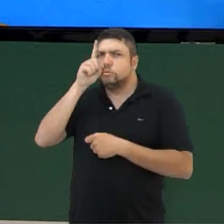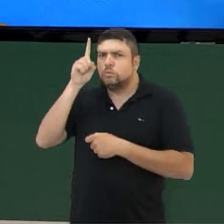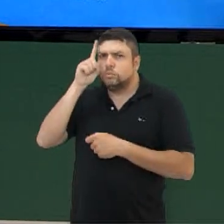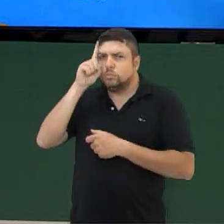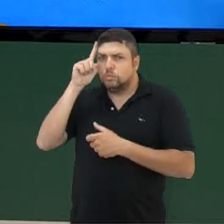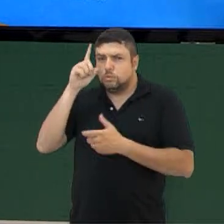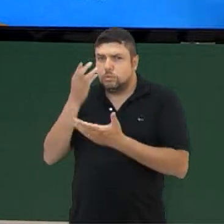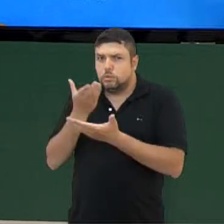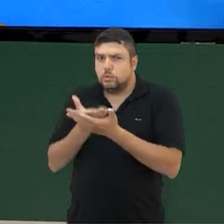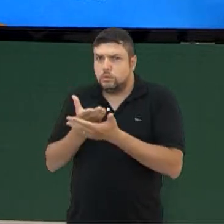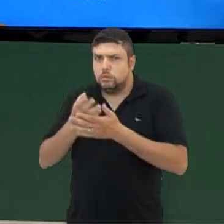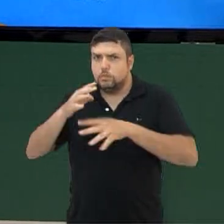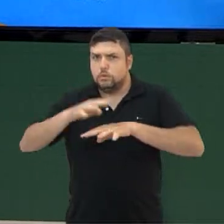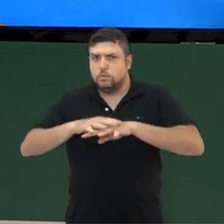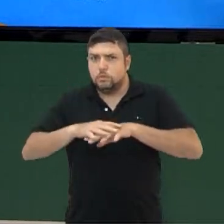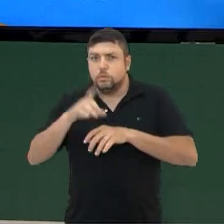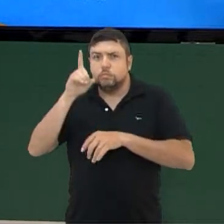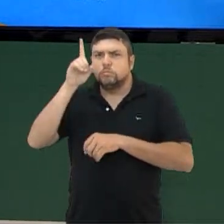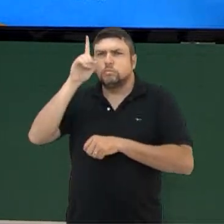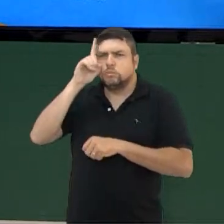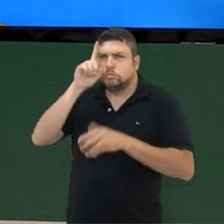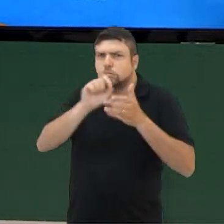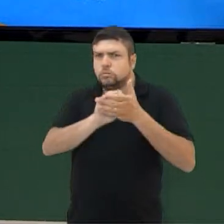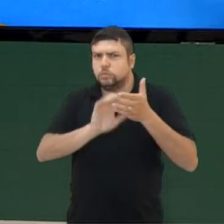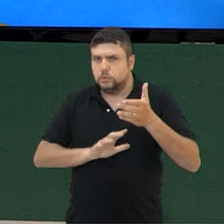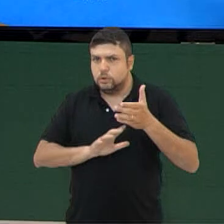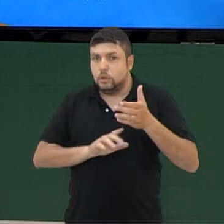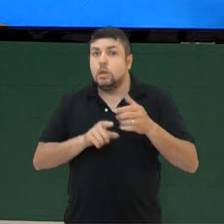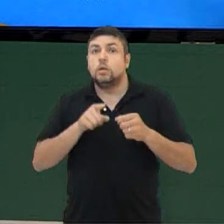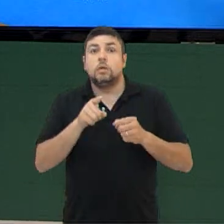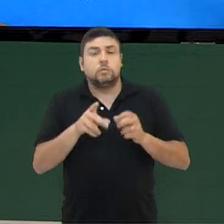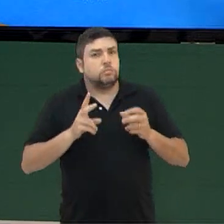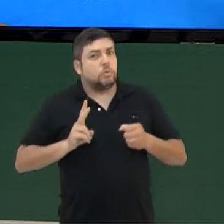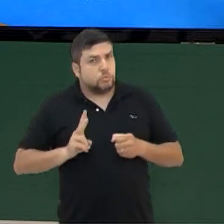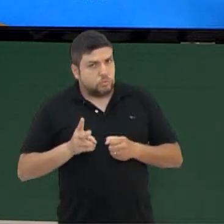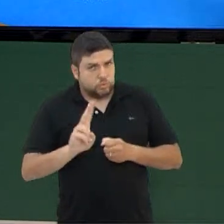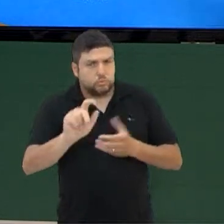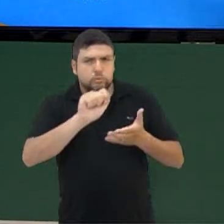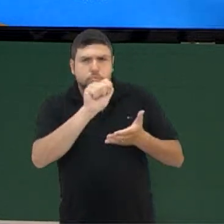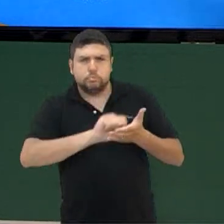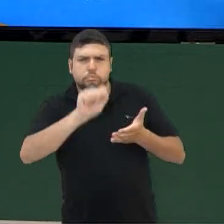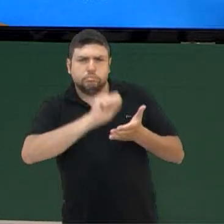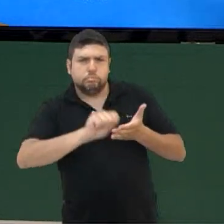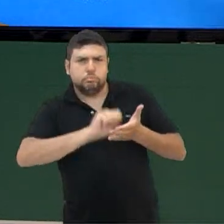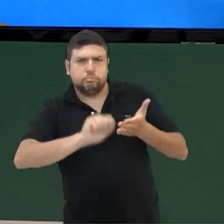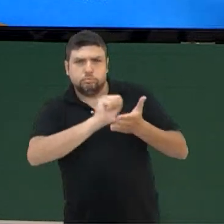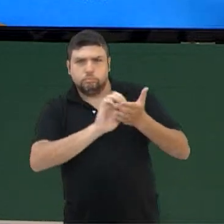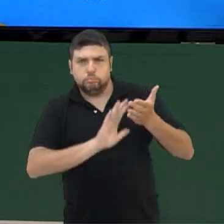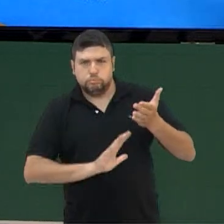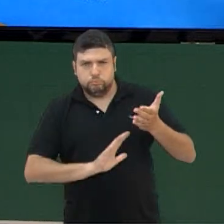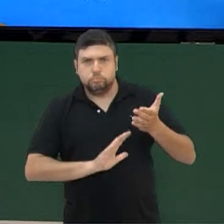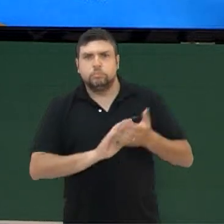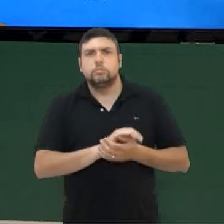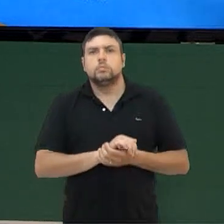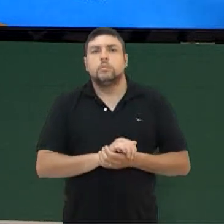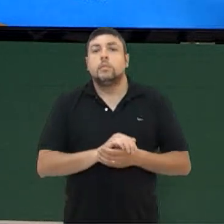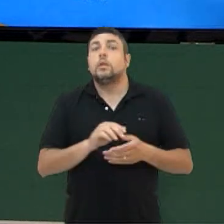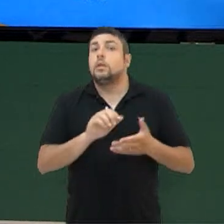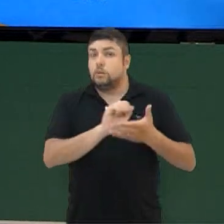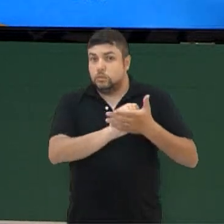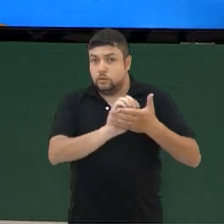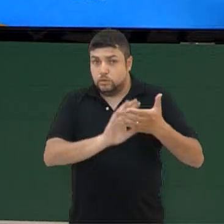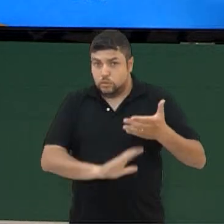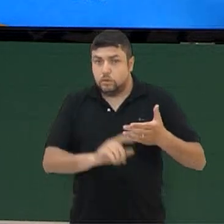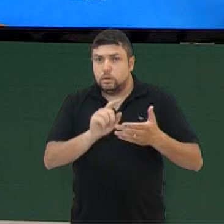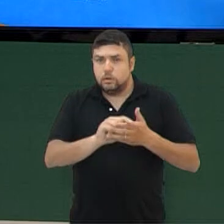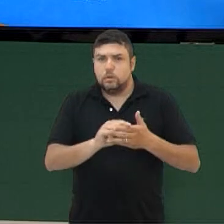matemática e todo dia tem atividade. Você tem que continuar fazendo as atividades através do Google Classroom. Ele garante a sua